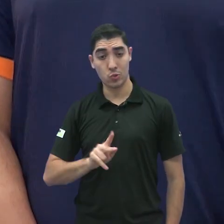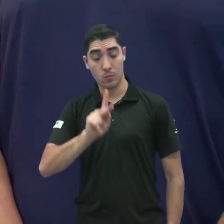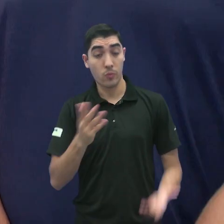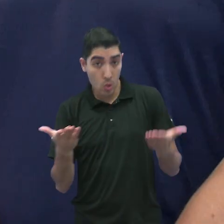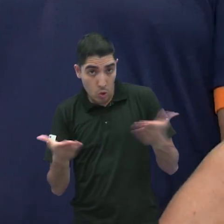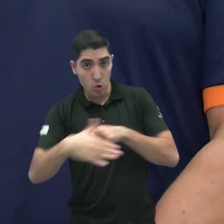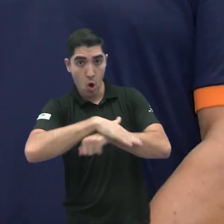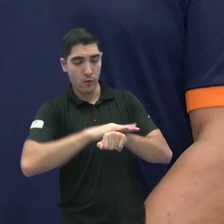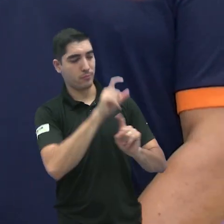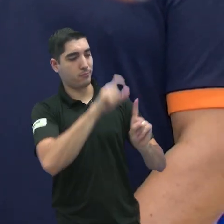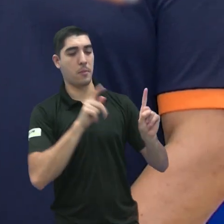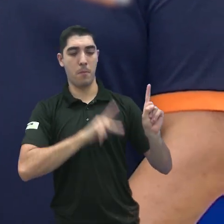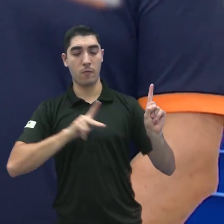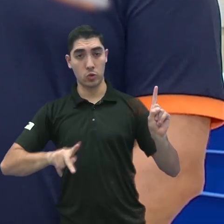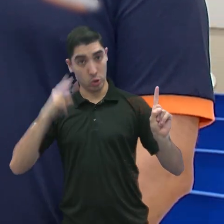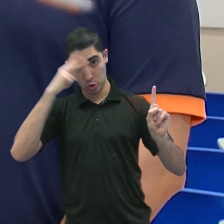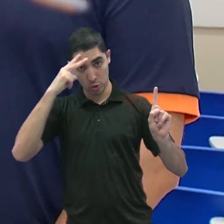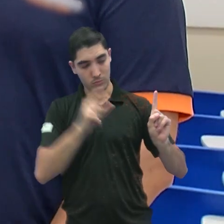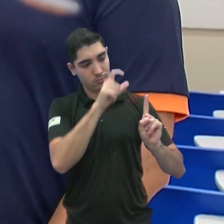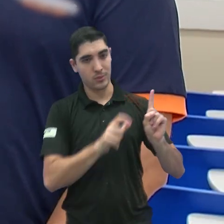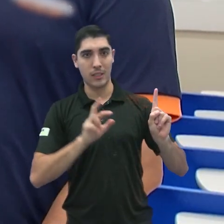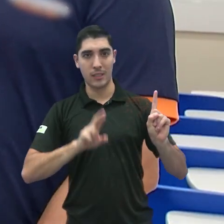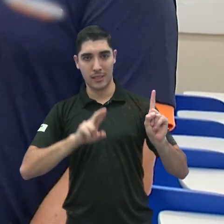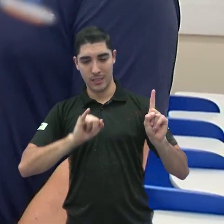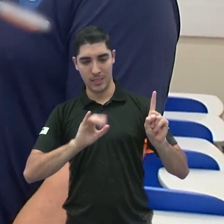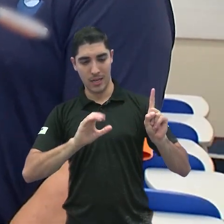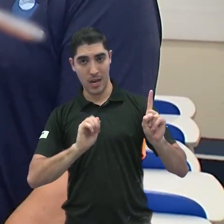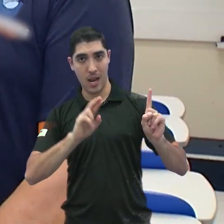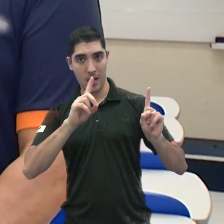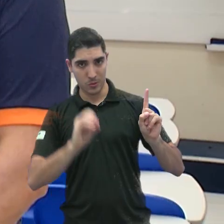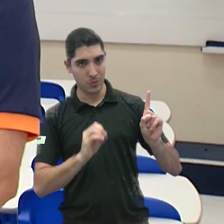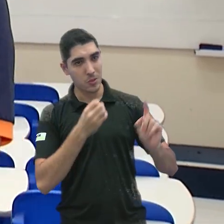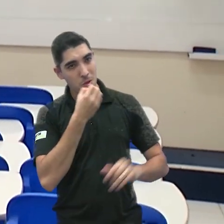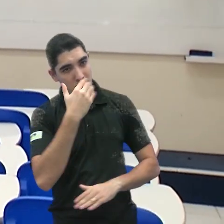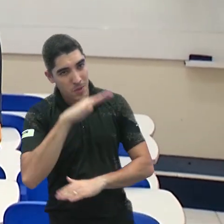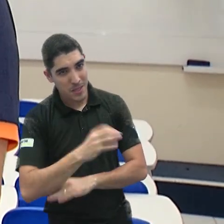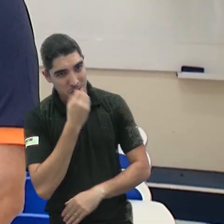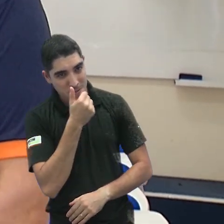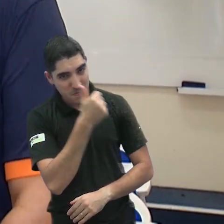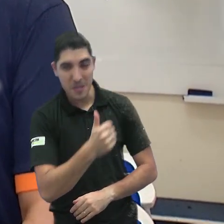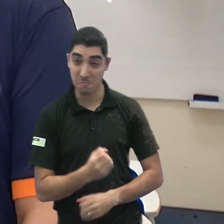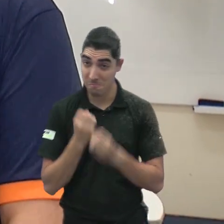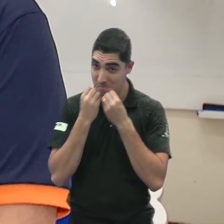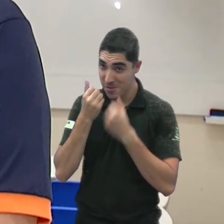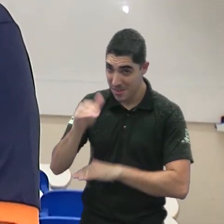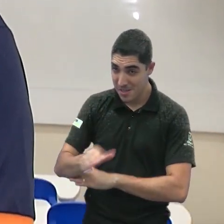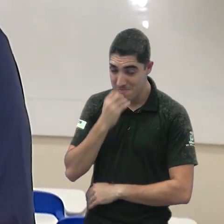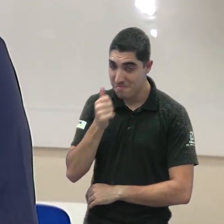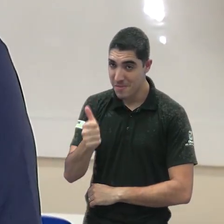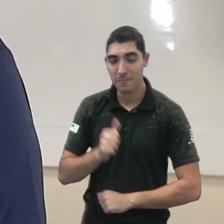com o professor de História, Ricardo José de Paula. Boa tarde, professor, tudo bem? Tudo bem. Para a gente começar, eu